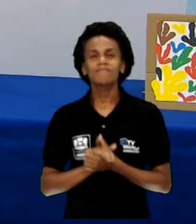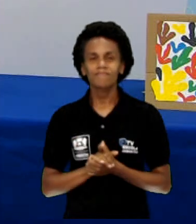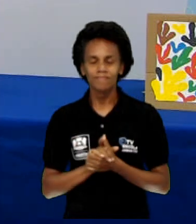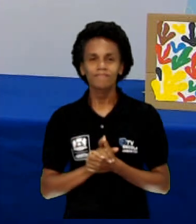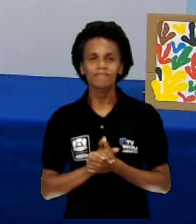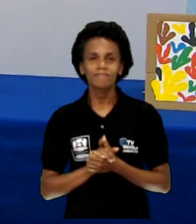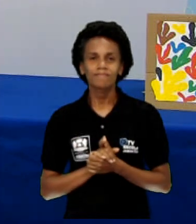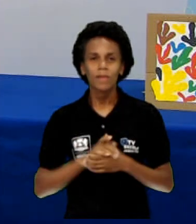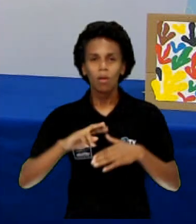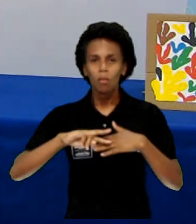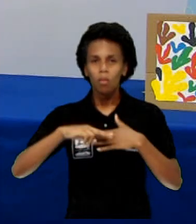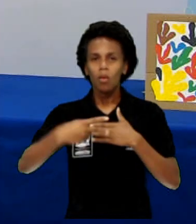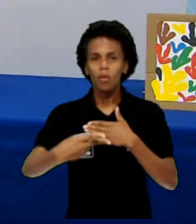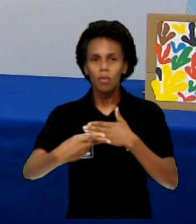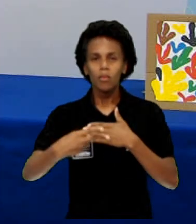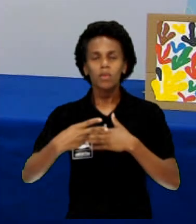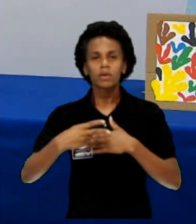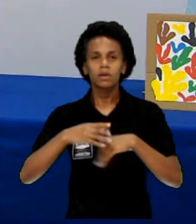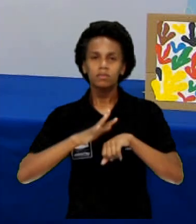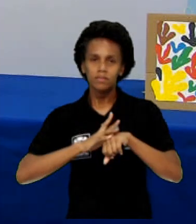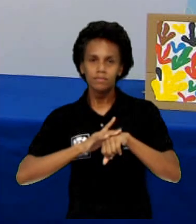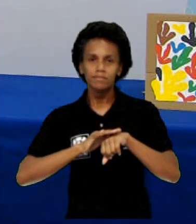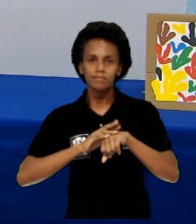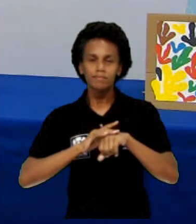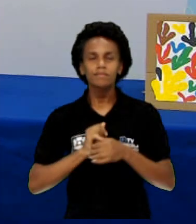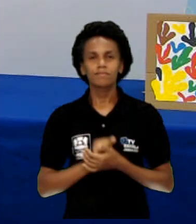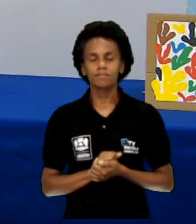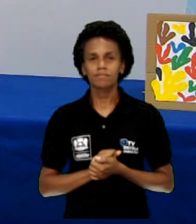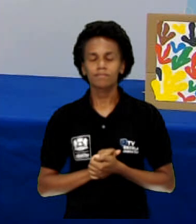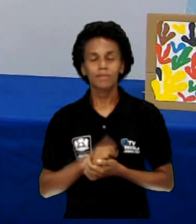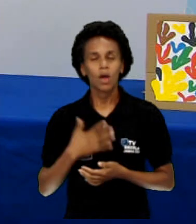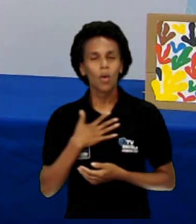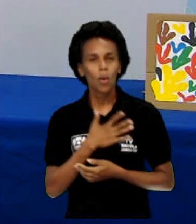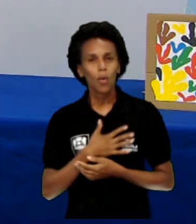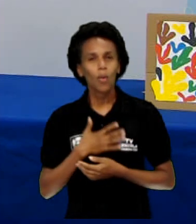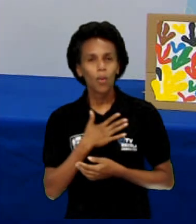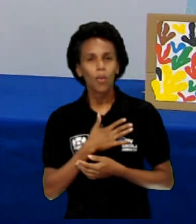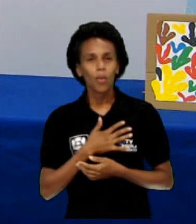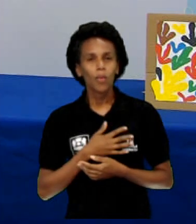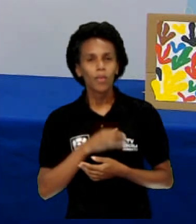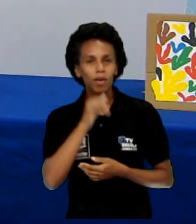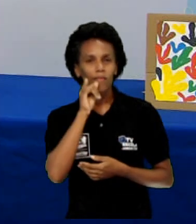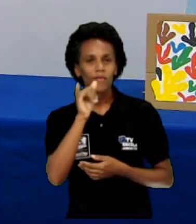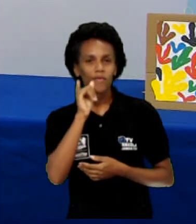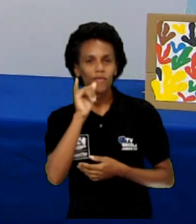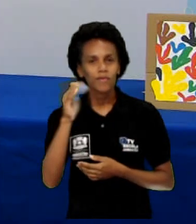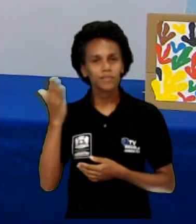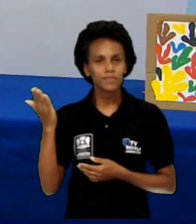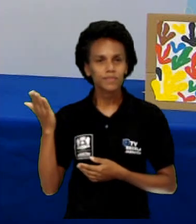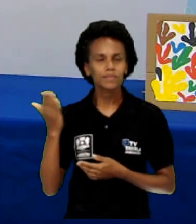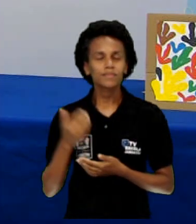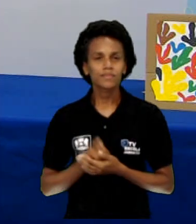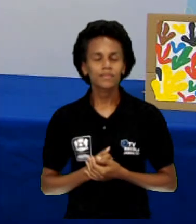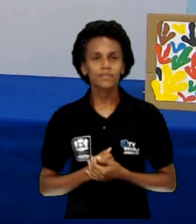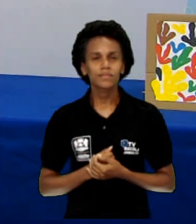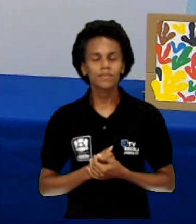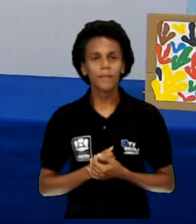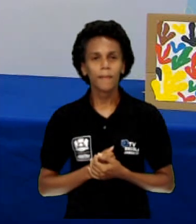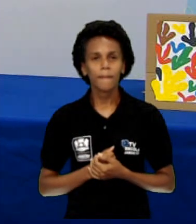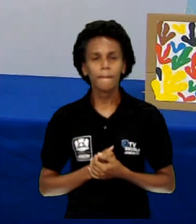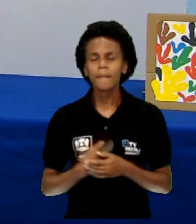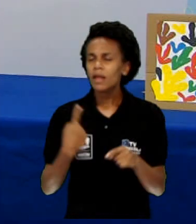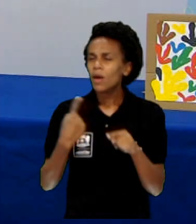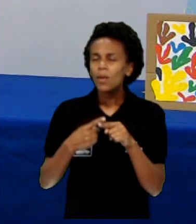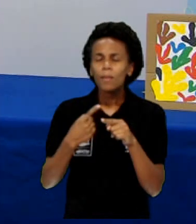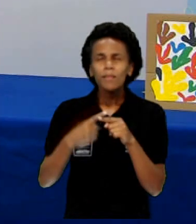dele. Eu gostei muito dessa citação de Matisse e eu trouxe aqui no slide para vocês. Por que é que eu não